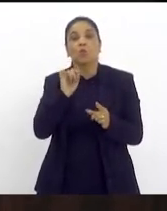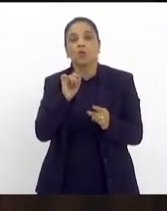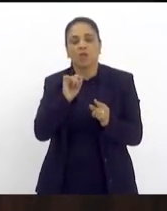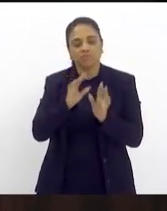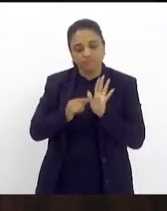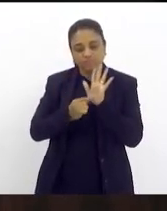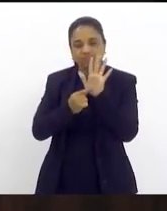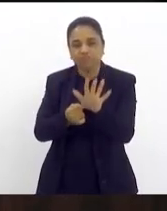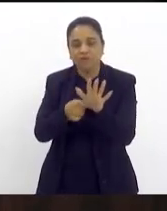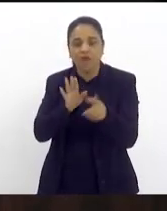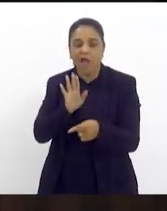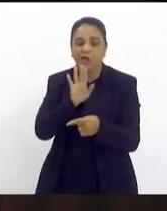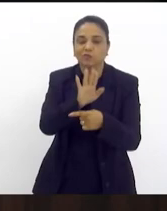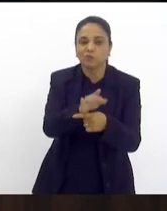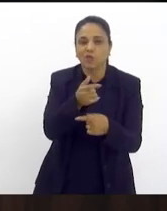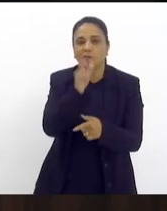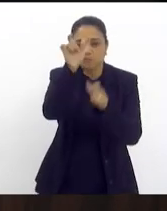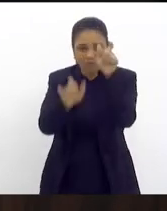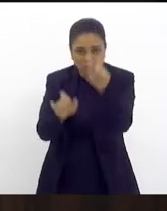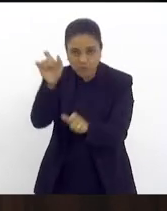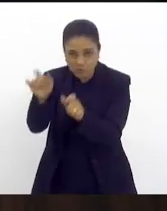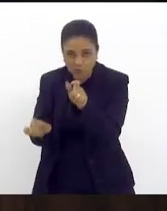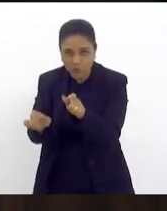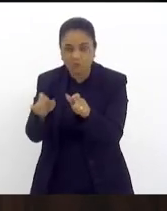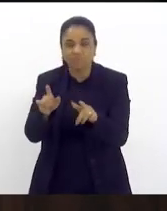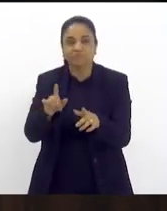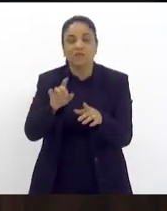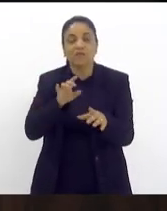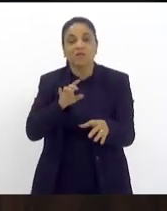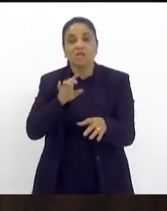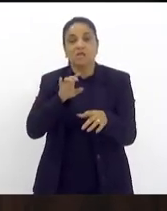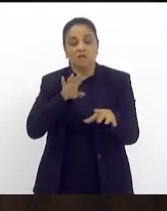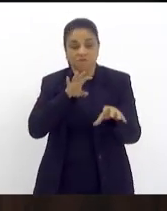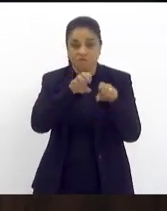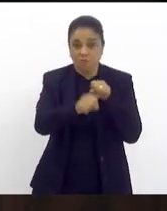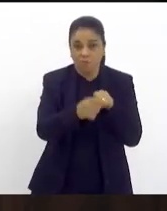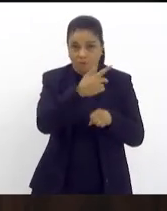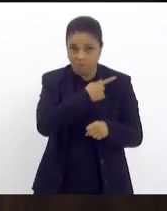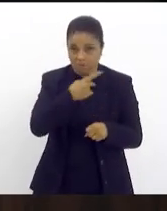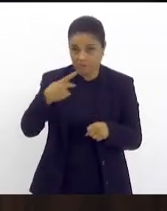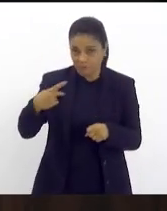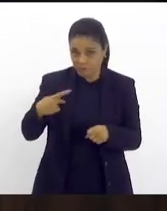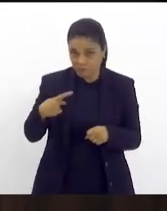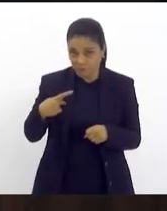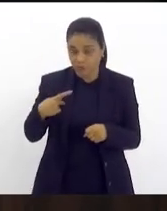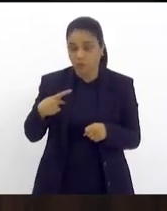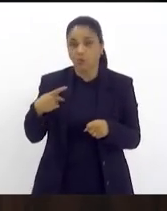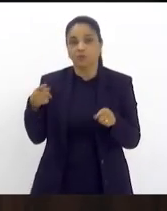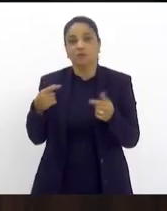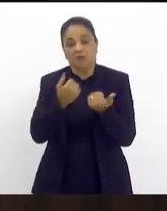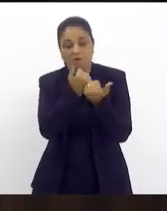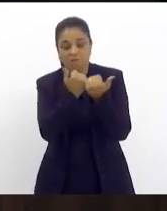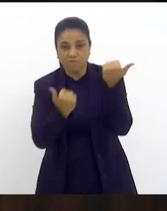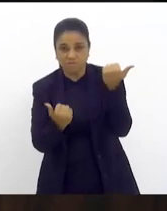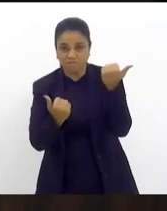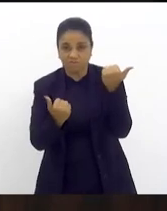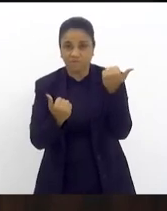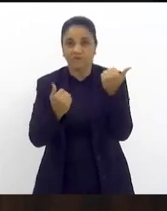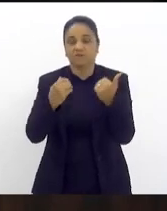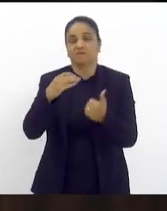próximo. Ordenado a pastor para servir ao Reino dos Céus, é um dos vice-presidentes da